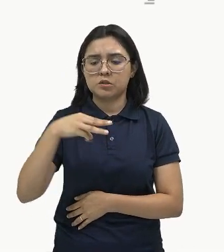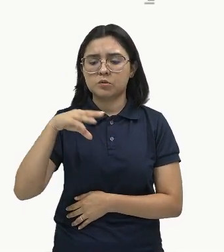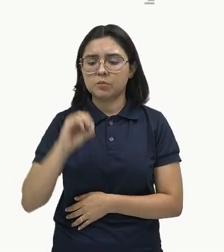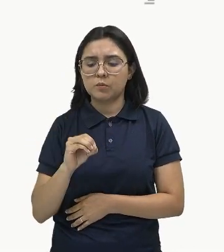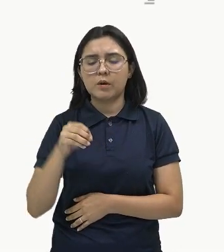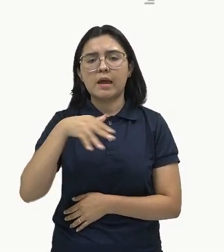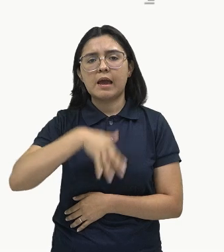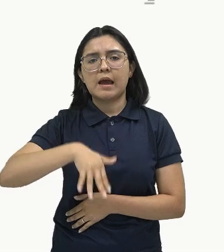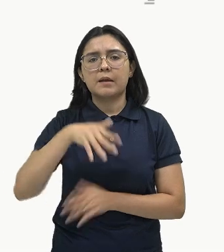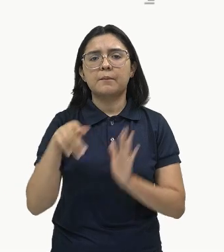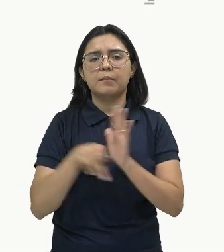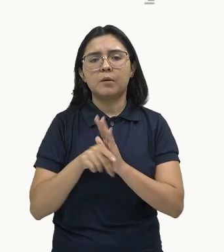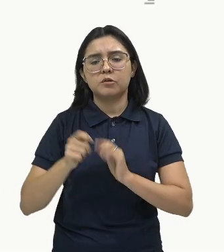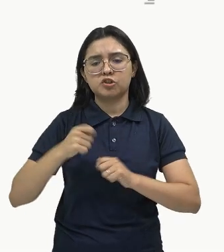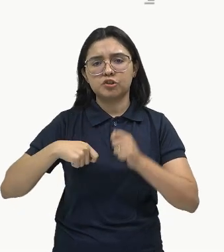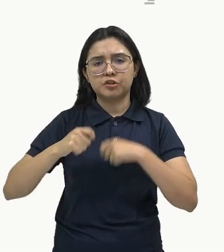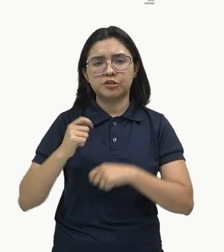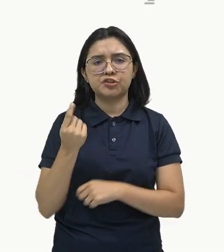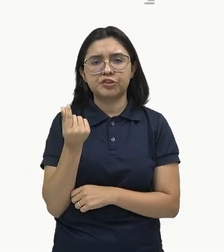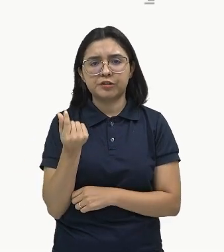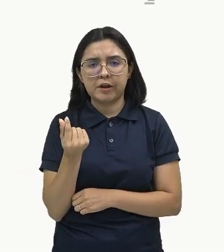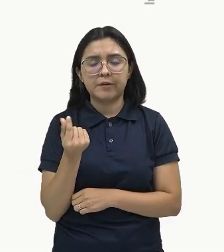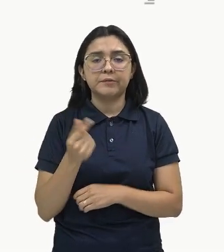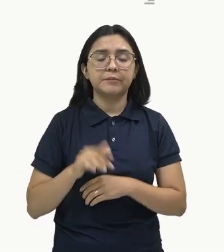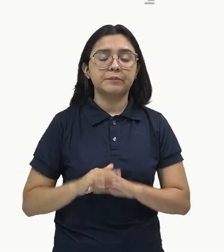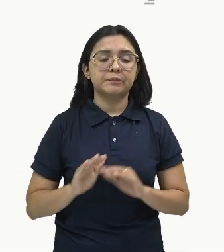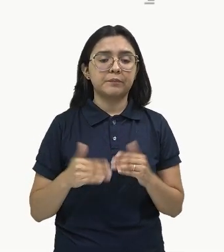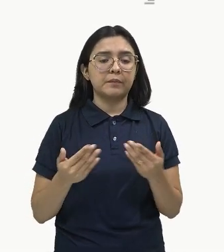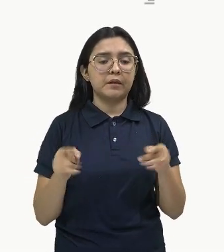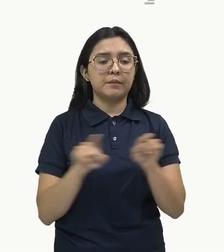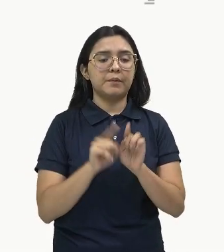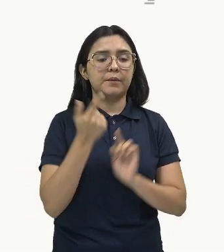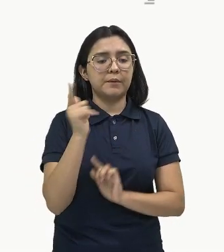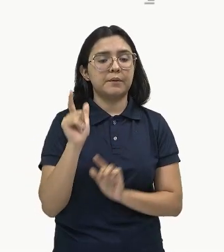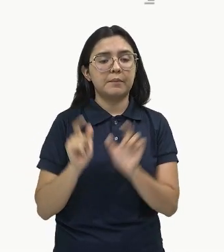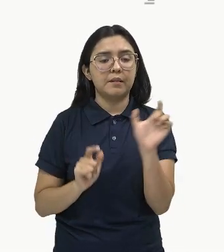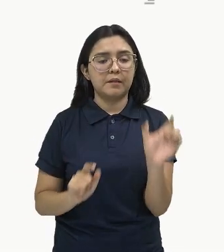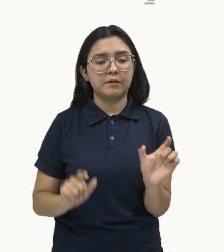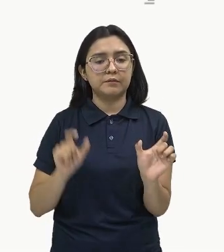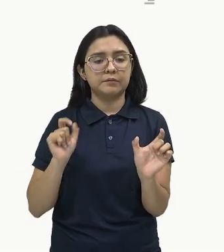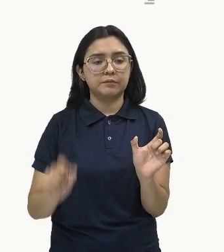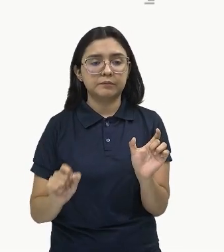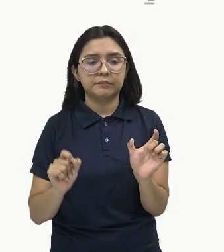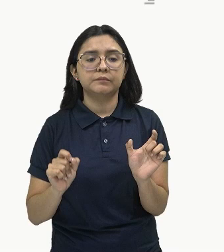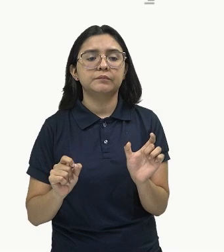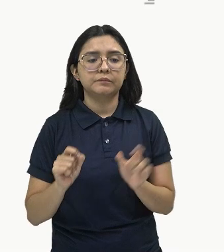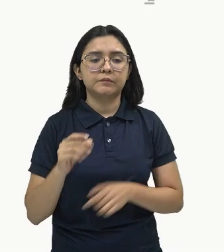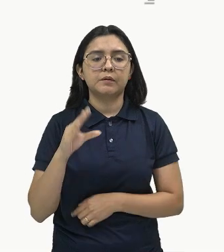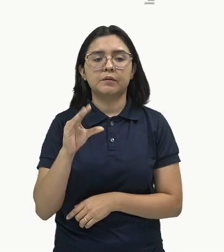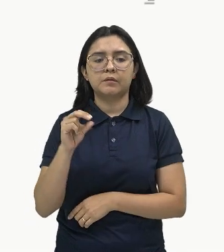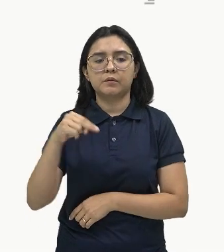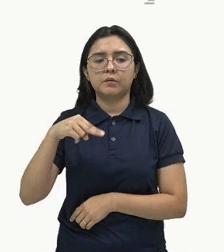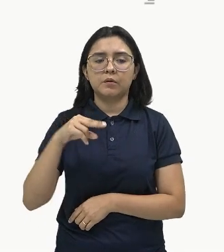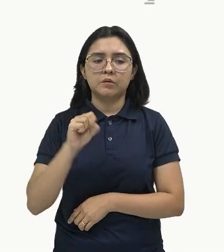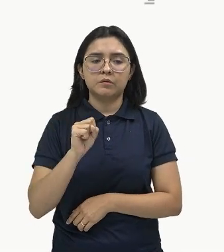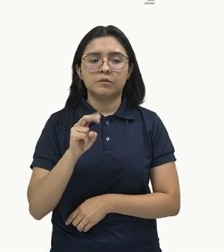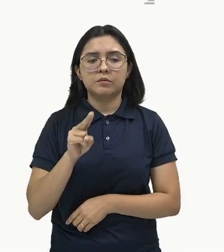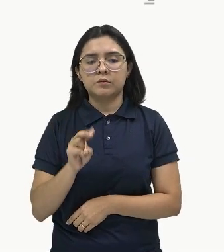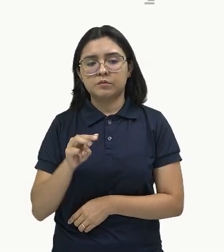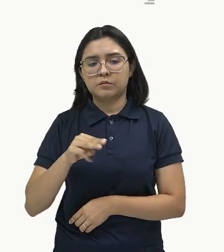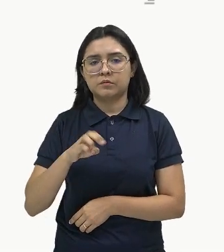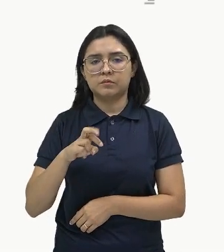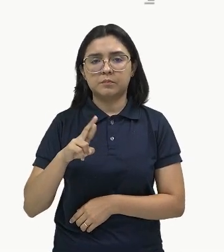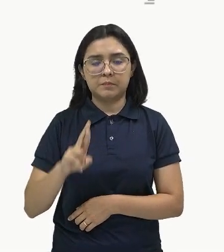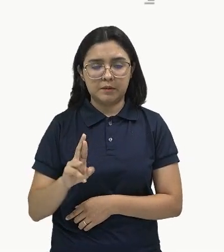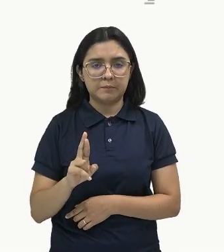área do dinheiro, certo? Então, o que mais que nós temos aqui, ó? A palavra consumer, que vem também de